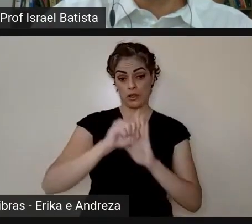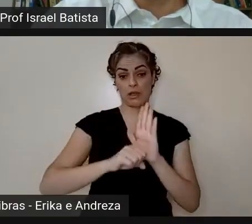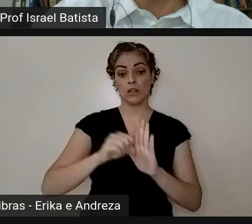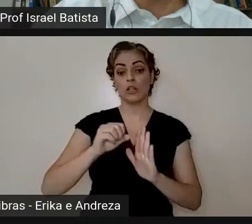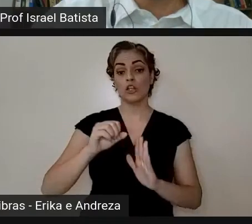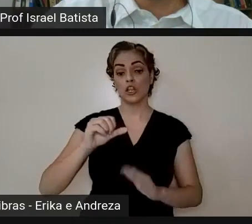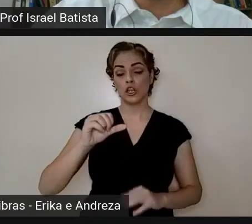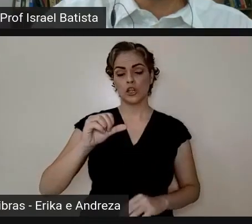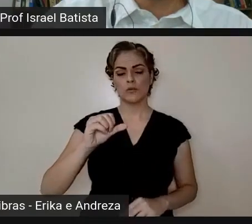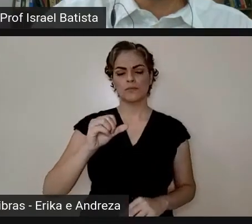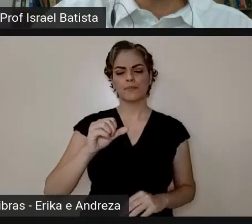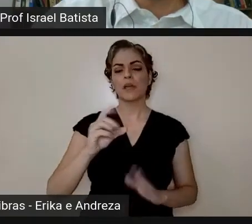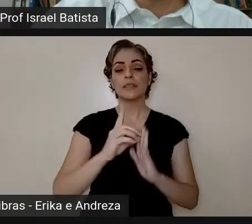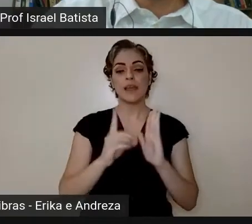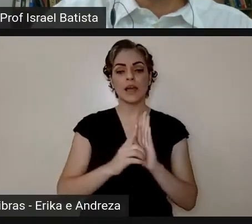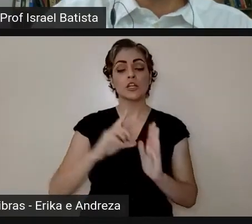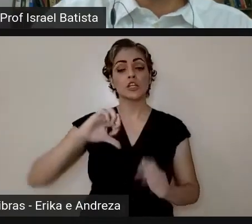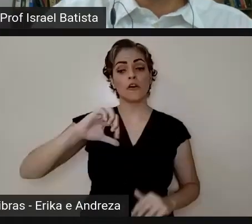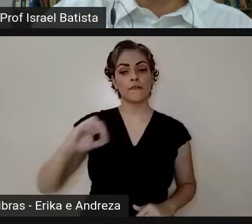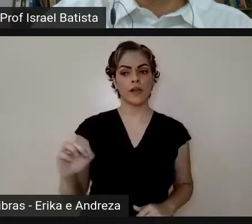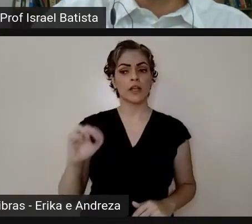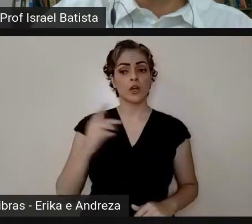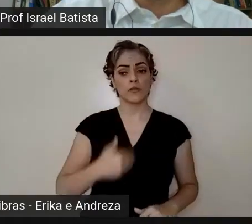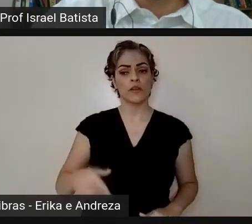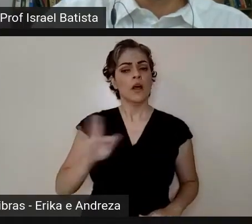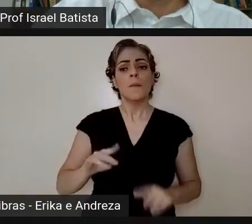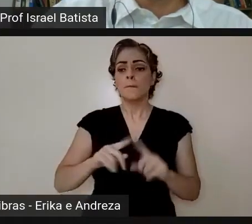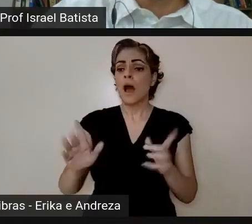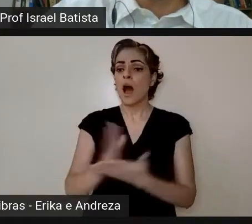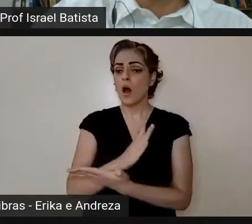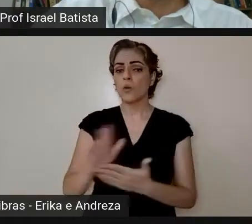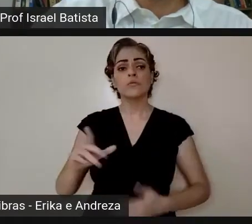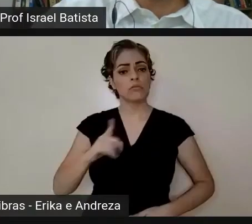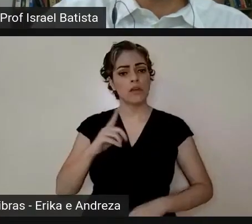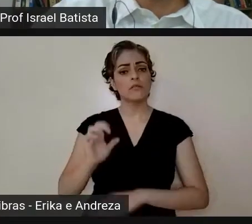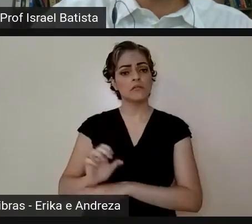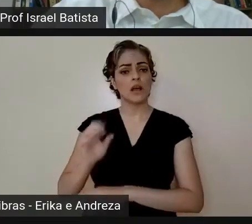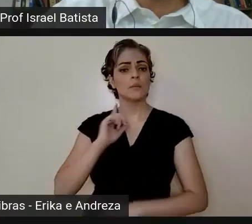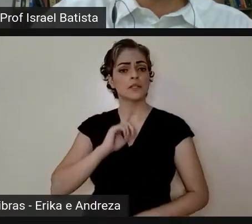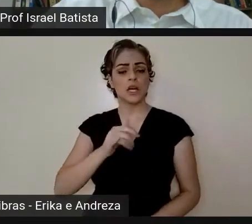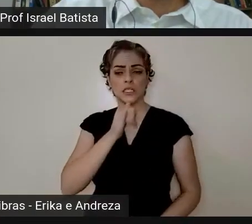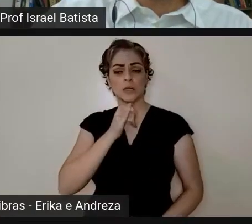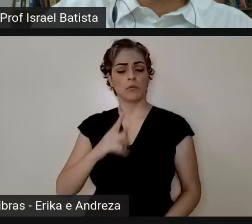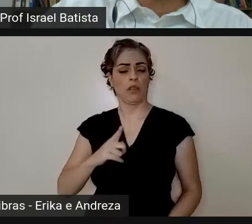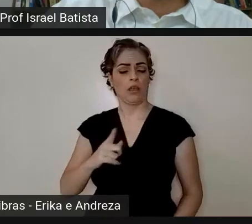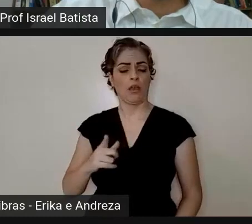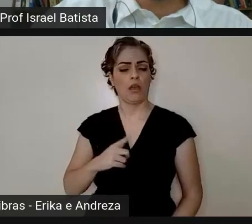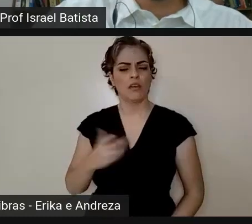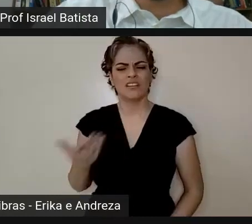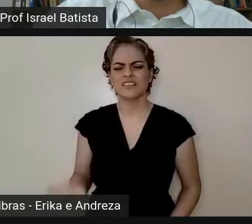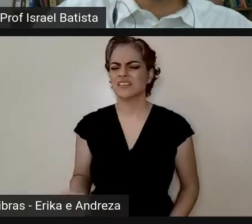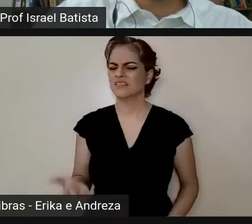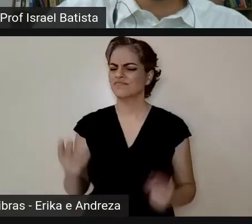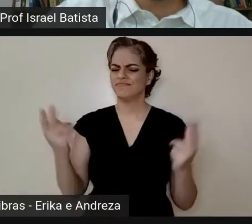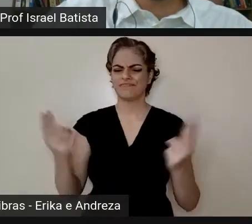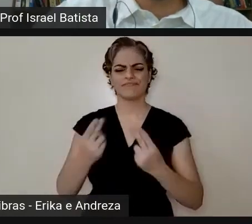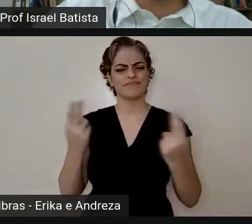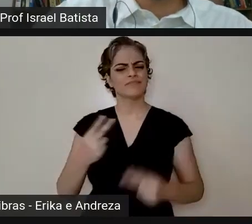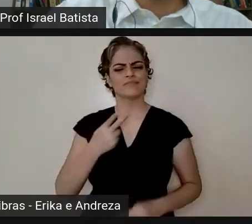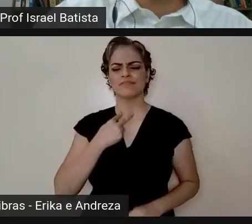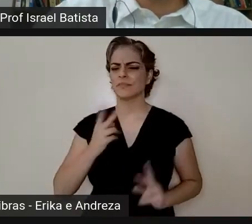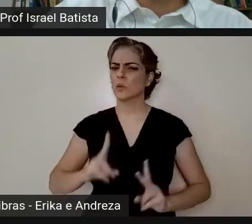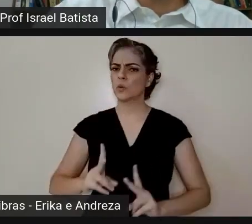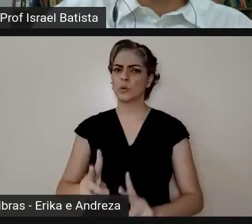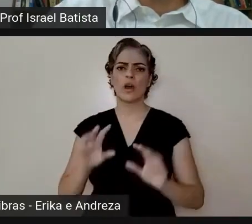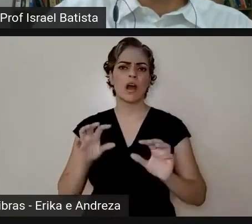maior parte dos governos estaduais isso ainda existe, inclusive no estado de Minas Gerais, né? Então, essas práticas que já não têm mais espaço na